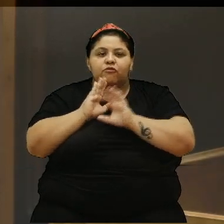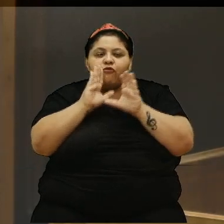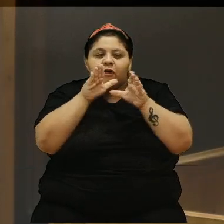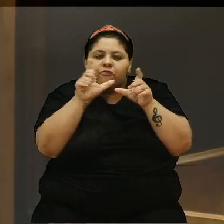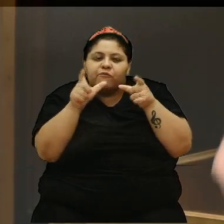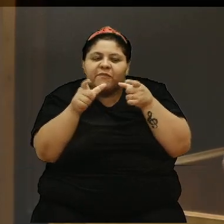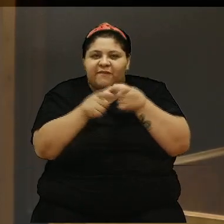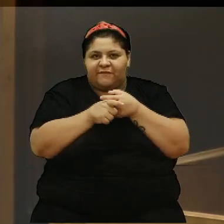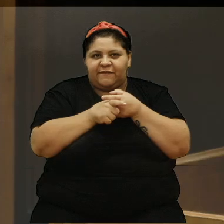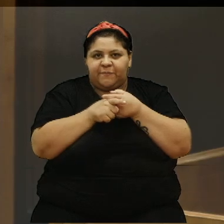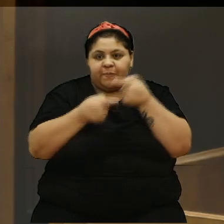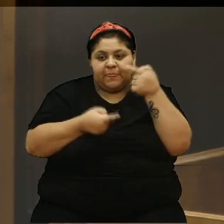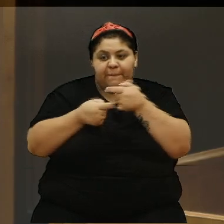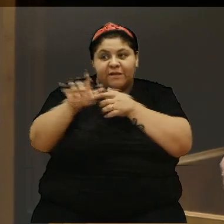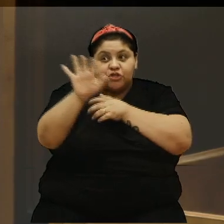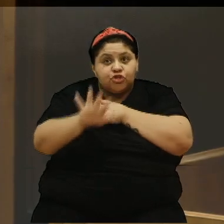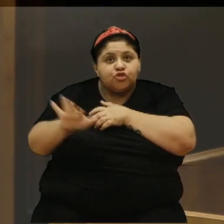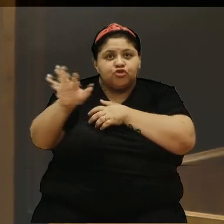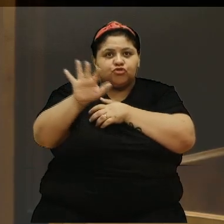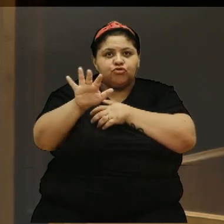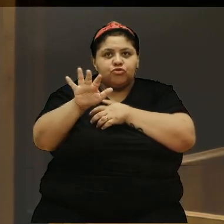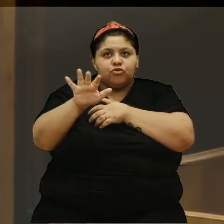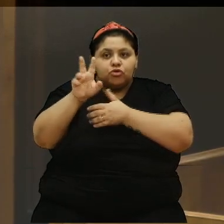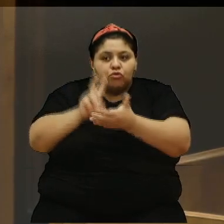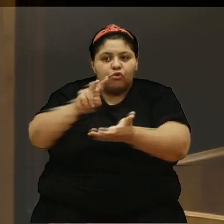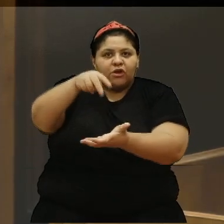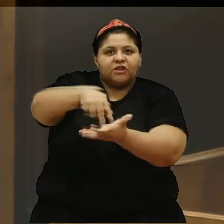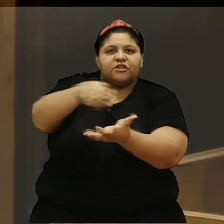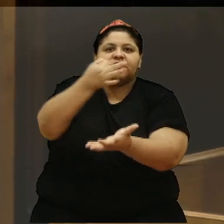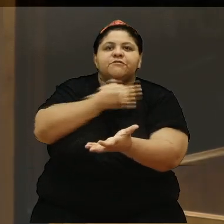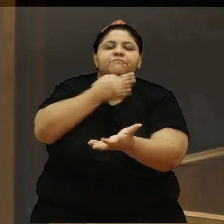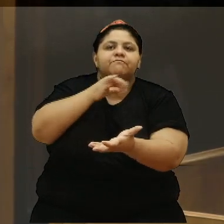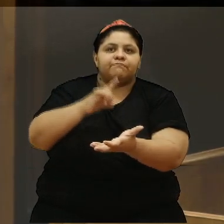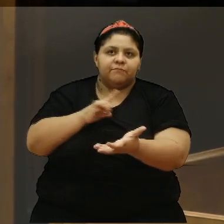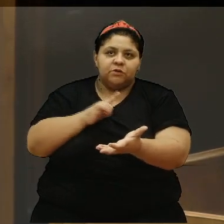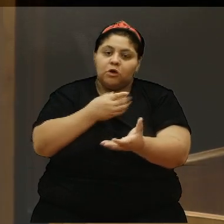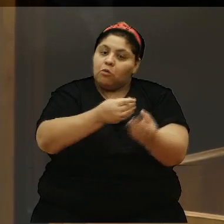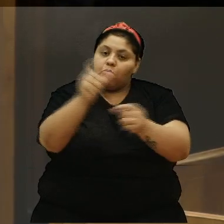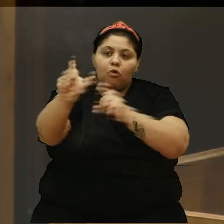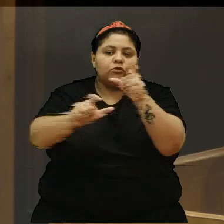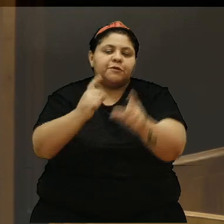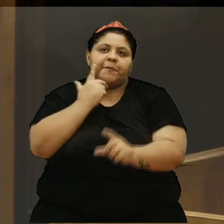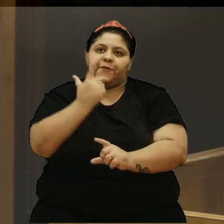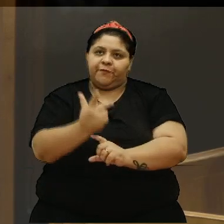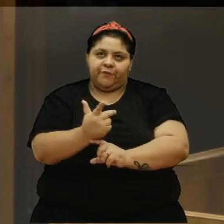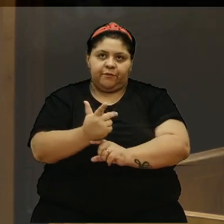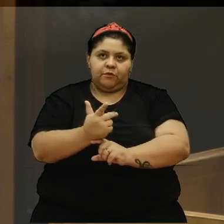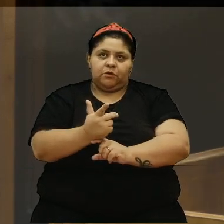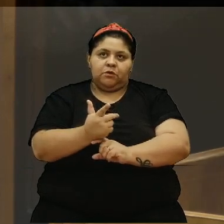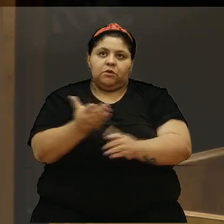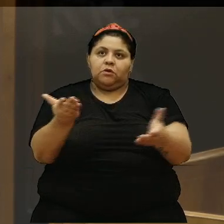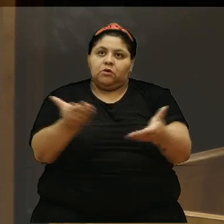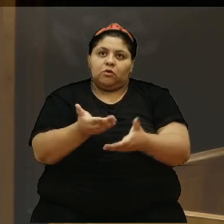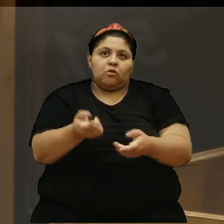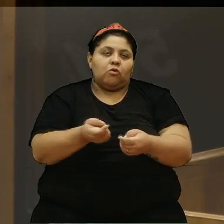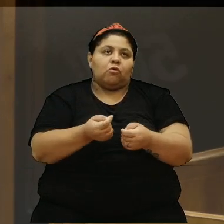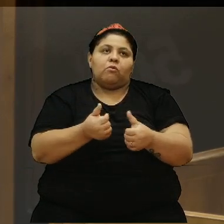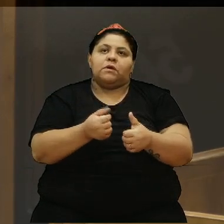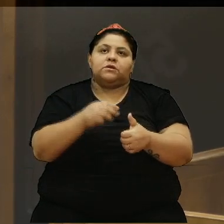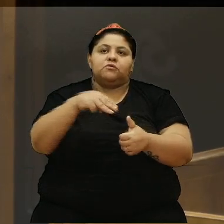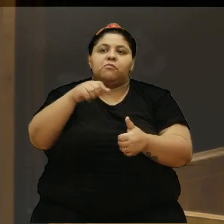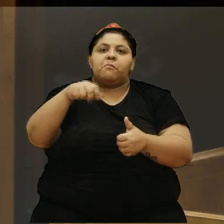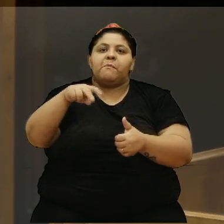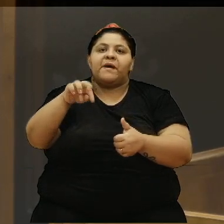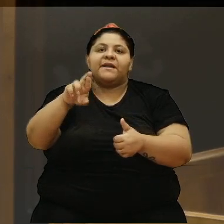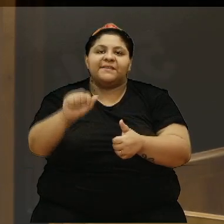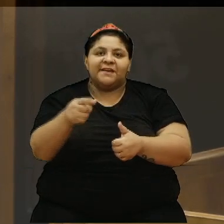debate nacional e do protagonismo que Caxias tem nesse sentido, né? Muitas pessoas falam, isso já virou quase um mantra na nossa cidade,